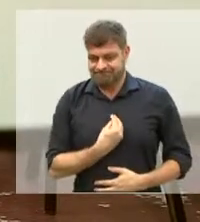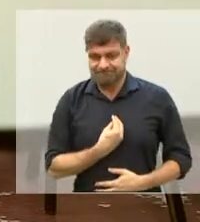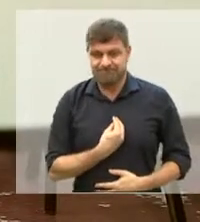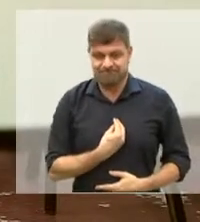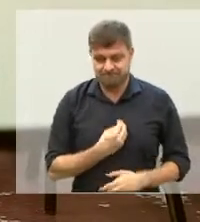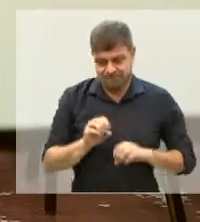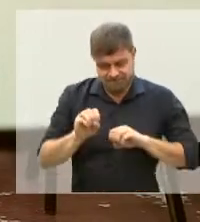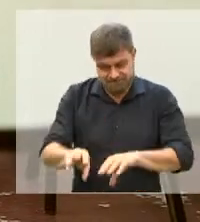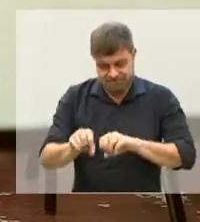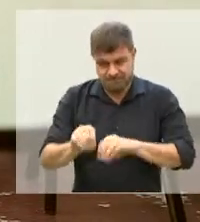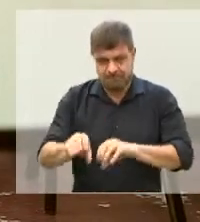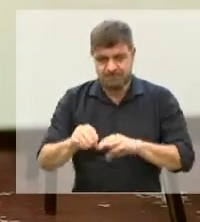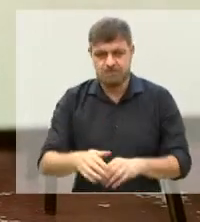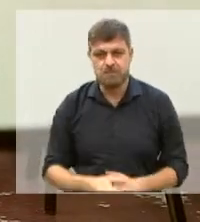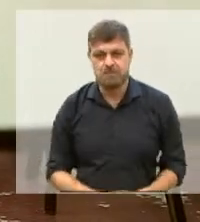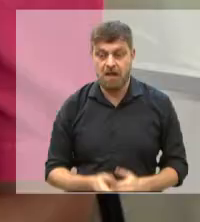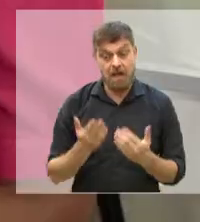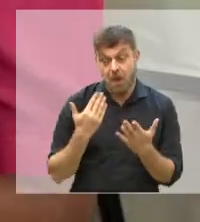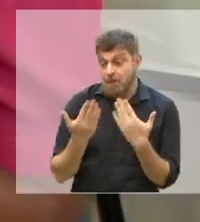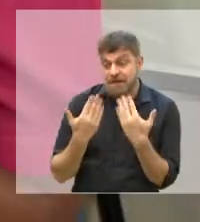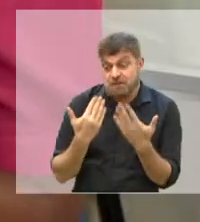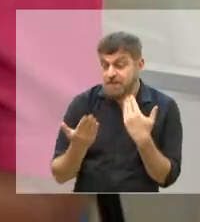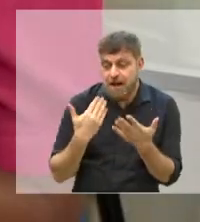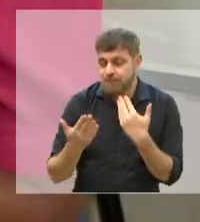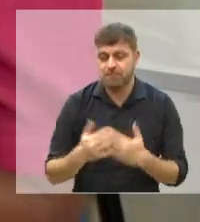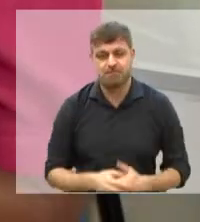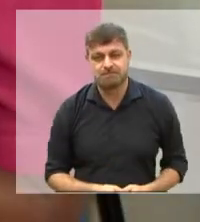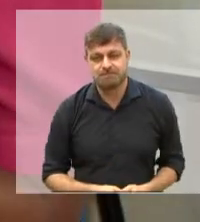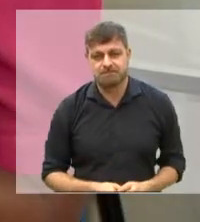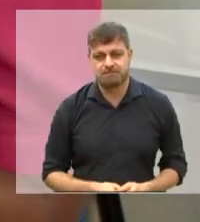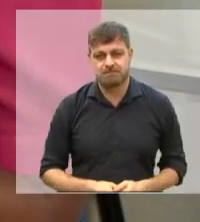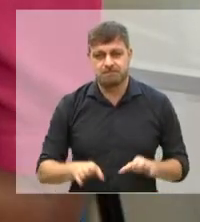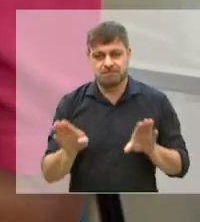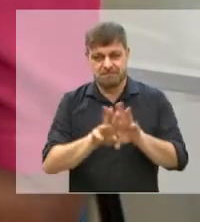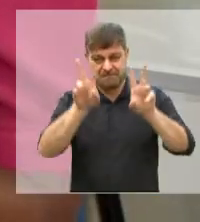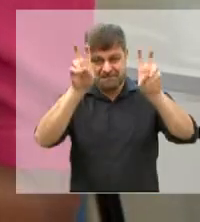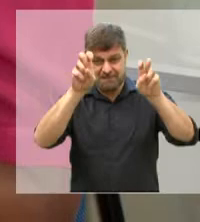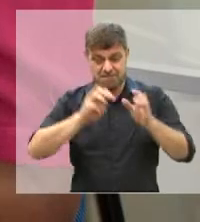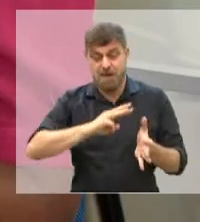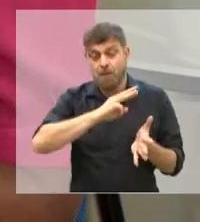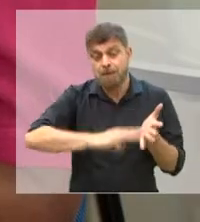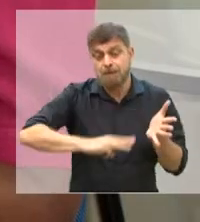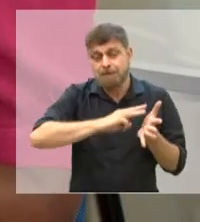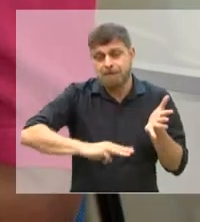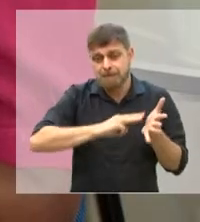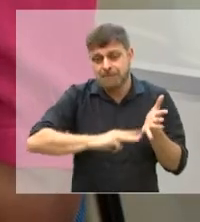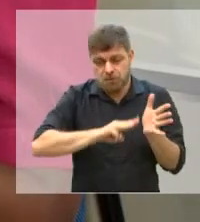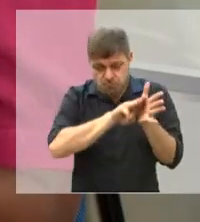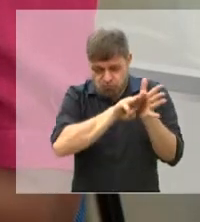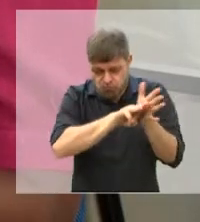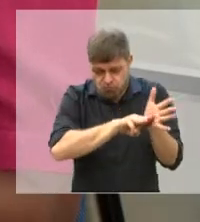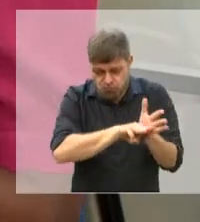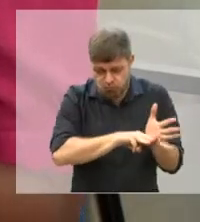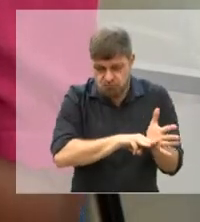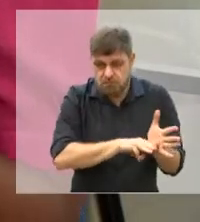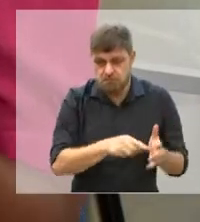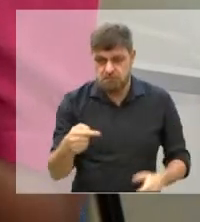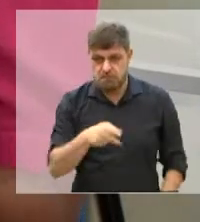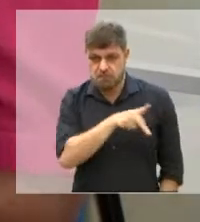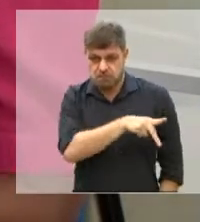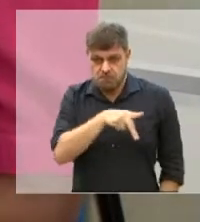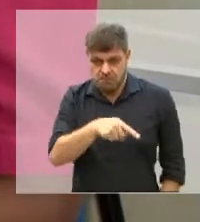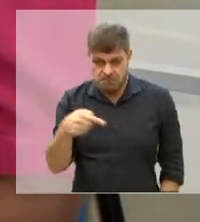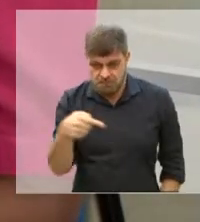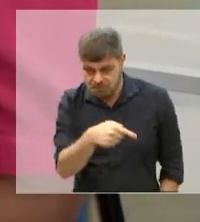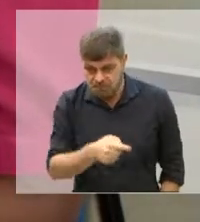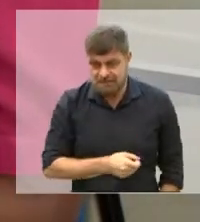nosso bate-papo, né? E falando também dessa questão de metodologia, o professor é uma das profissões